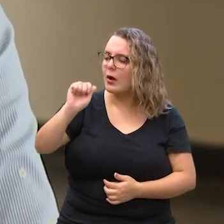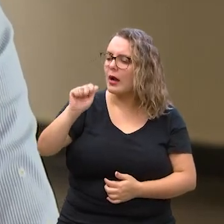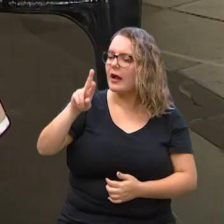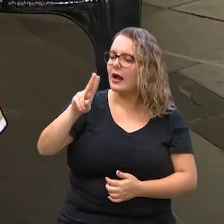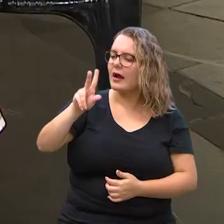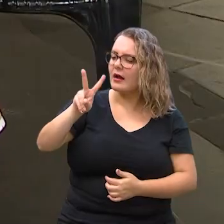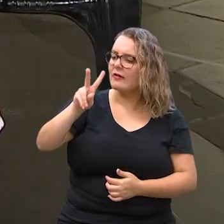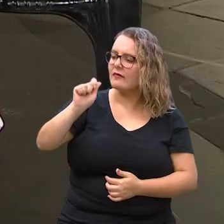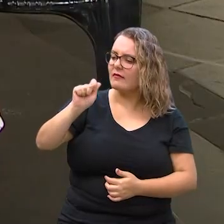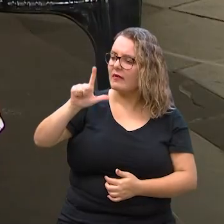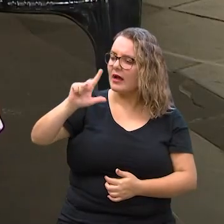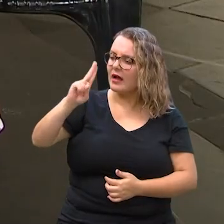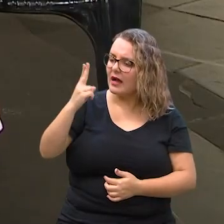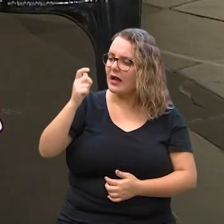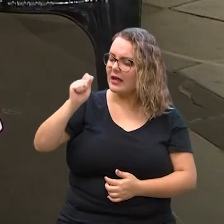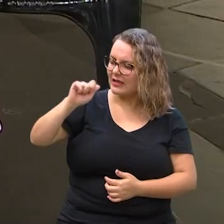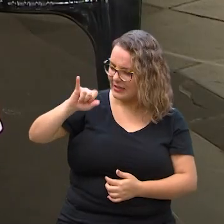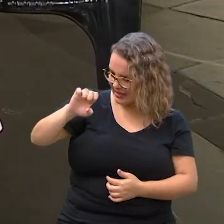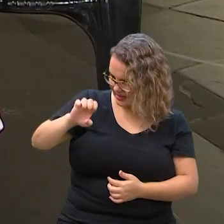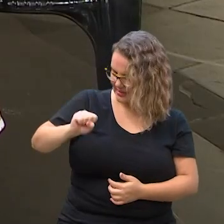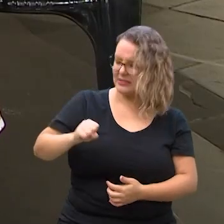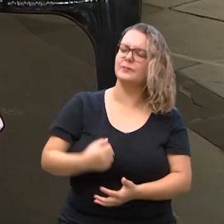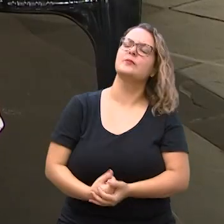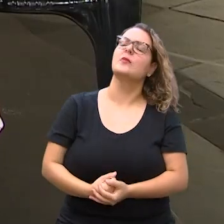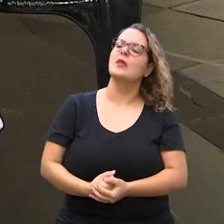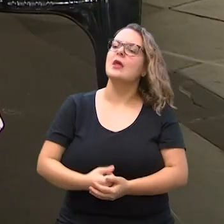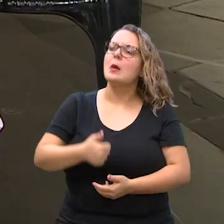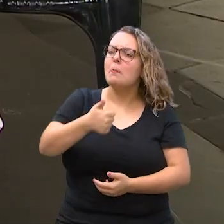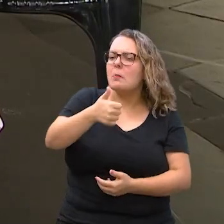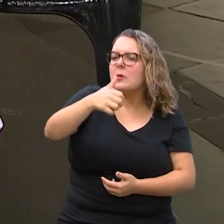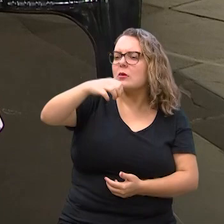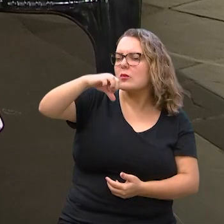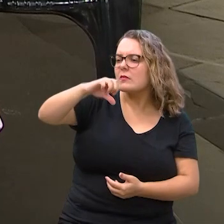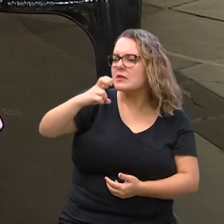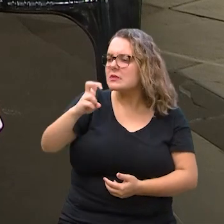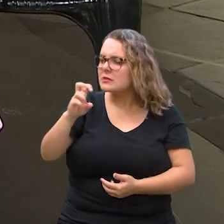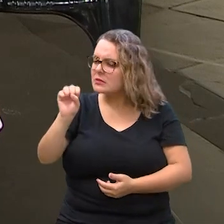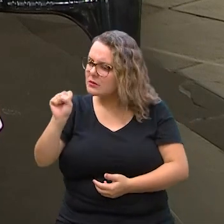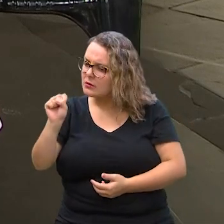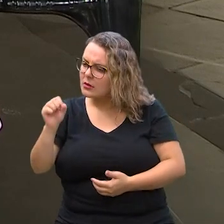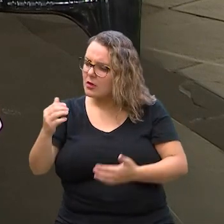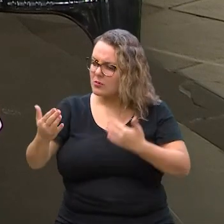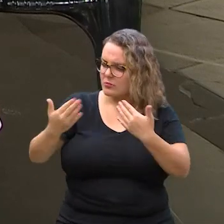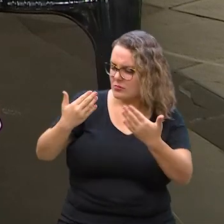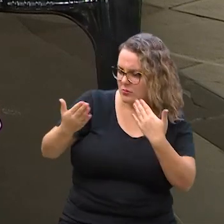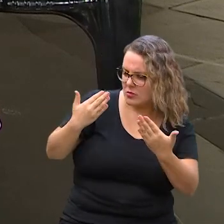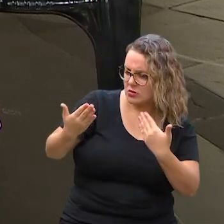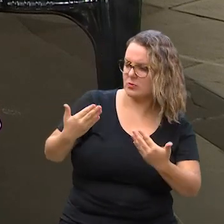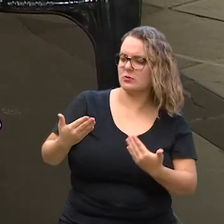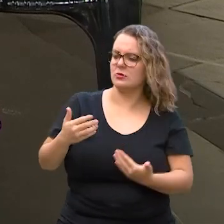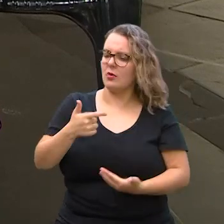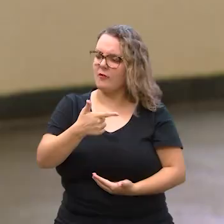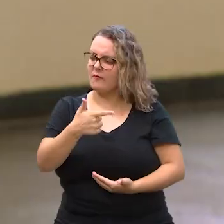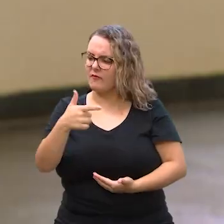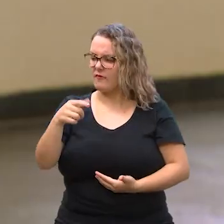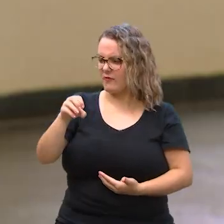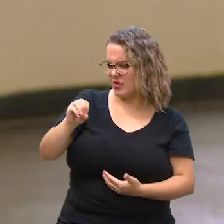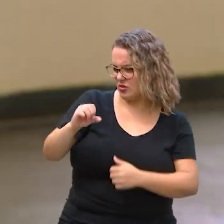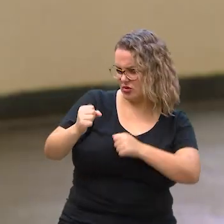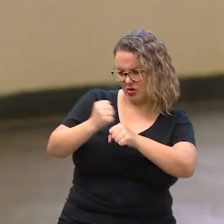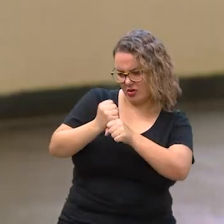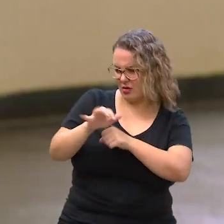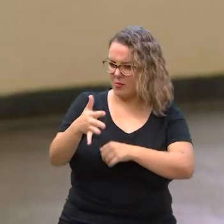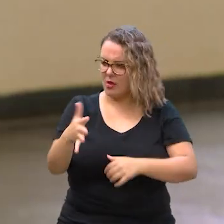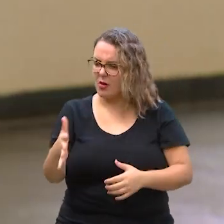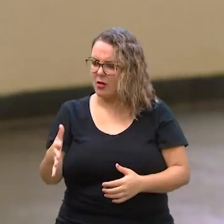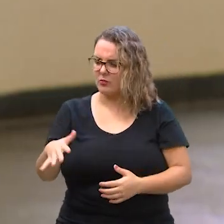que desde 1958 com a seleção brasileira já desenvolvia um trabalho, ficou 20 anos no São Paulo Futebol Clube.